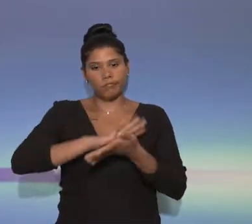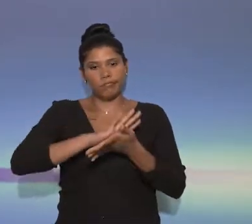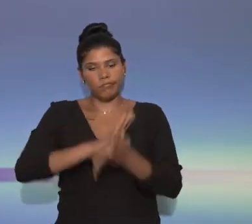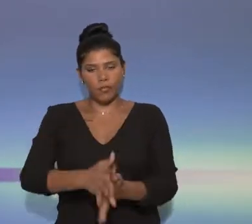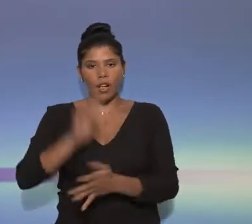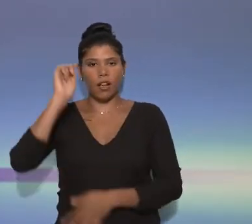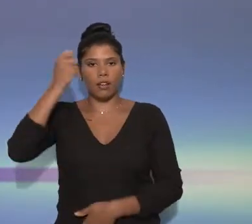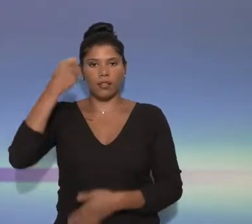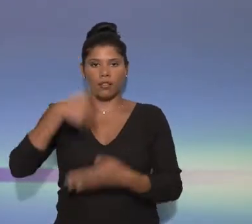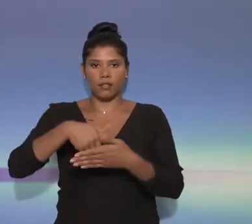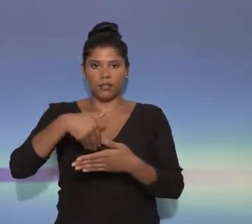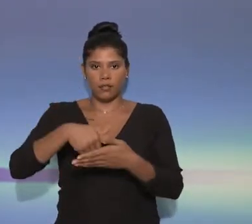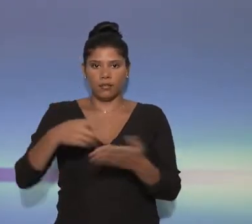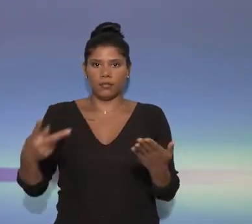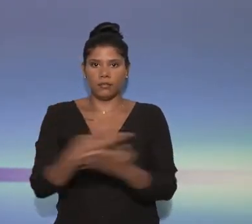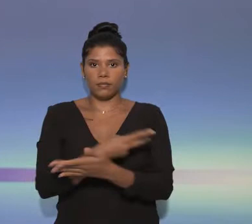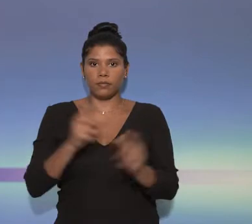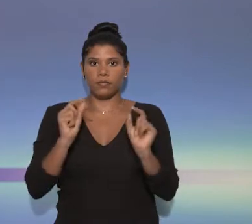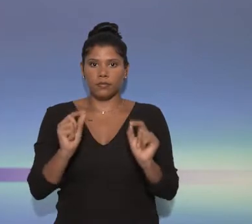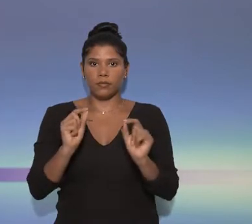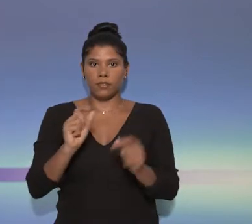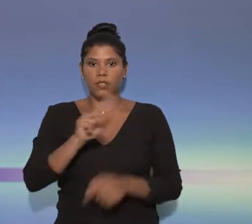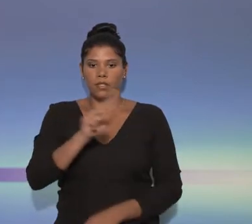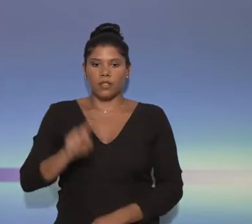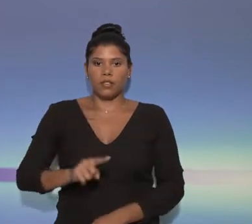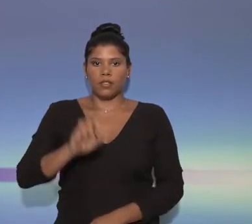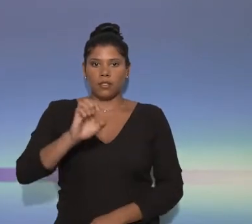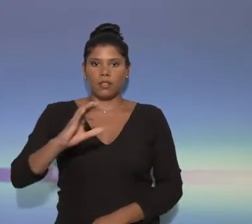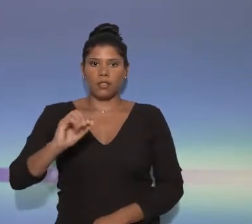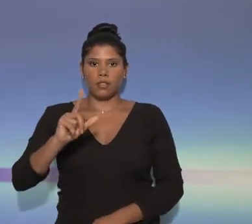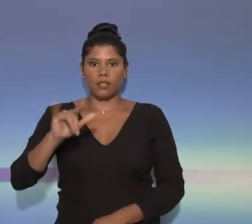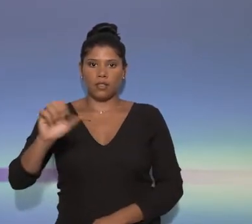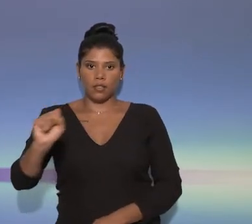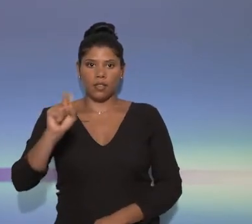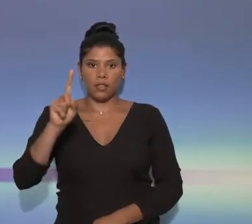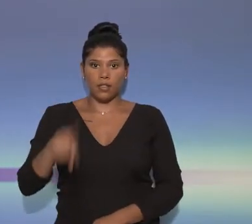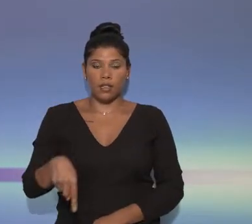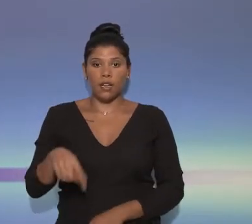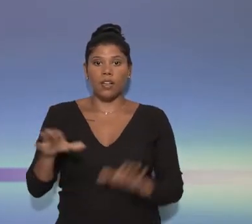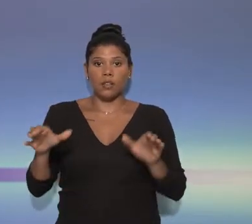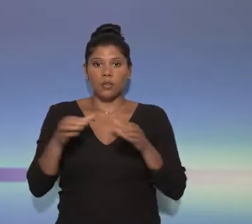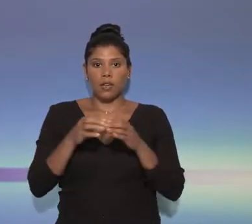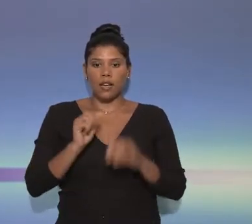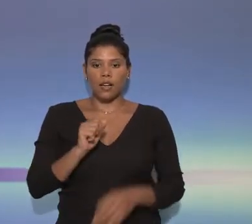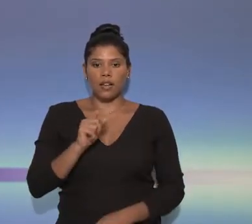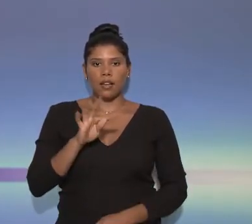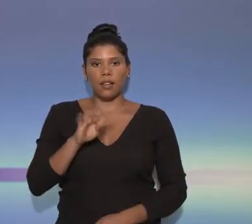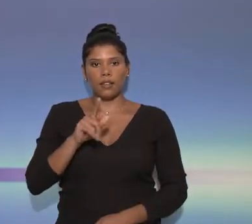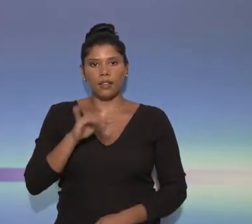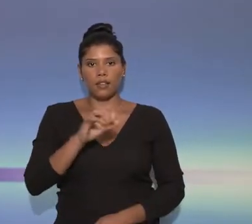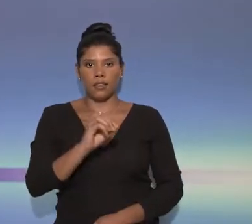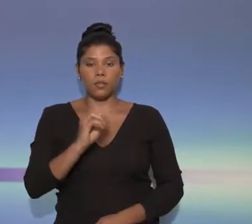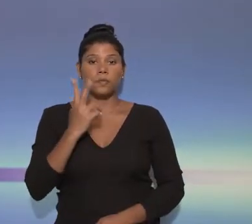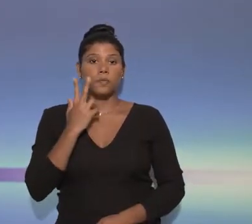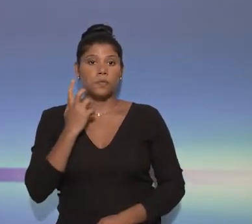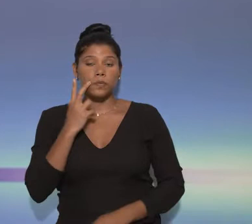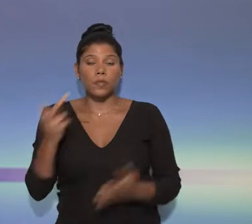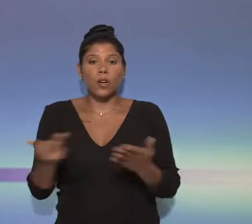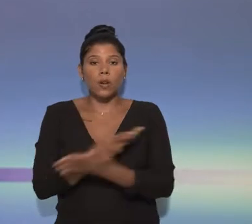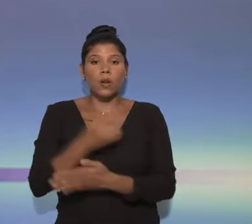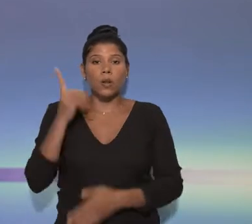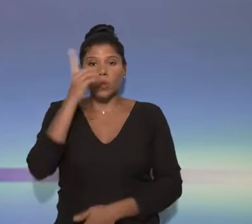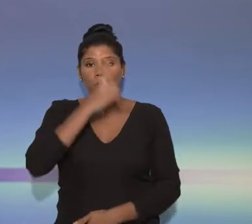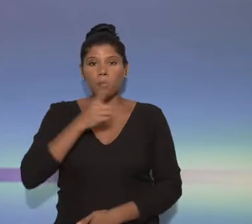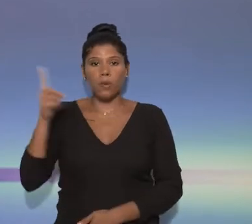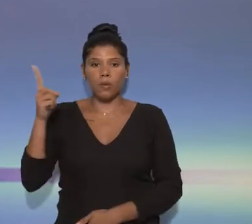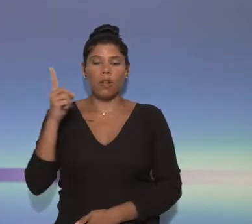futebol, desta vez sofrido pelo atleta Zé Carlos, lateral esquerdo do Atlético Cearense. O caso aconteceu no domingo, no Rio Grande